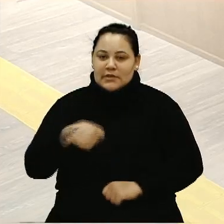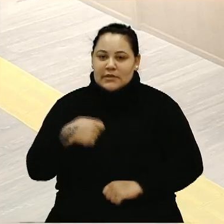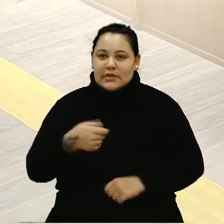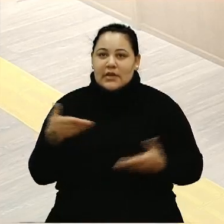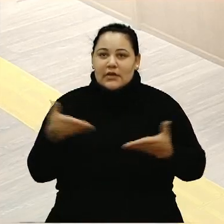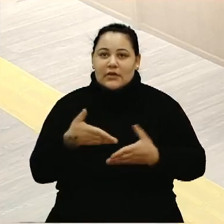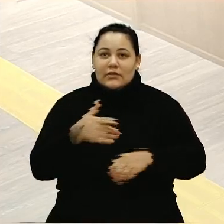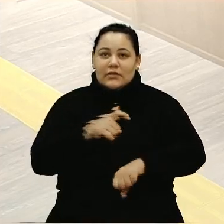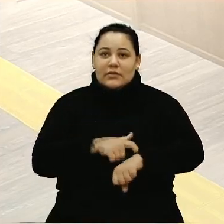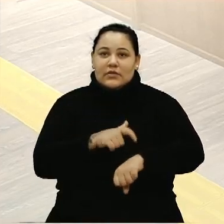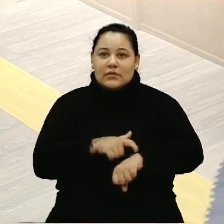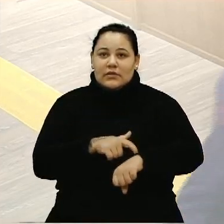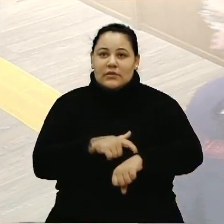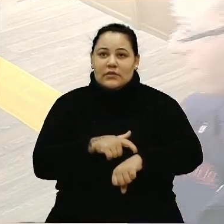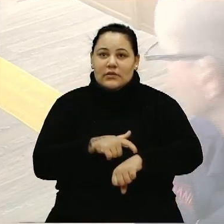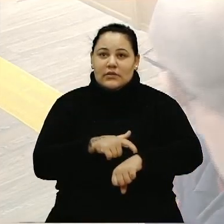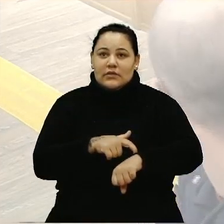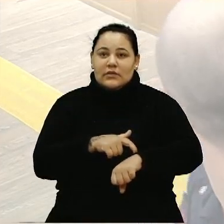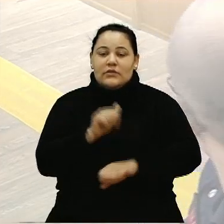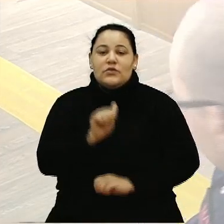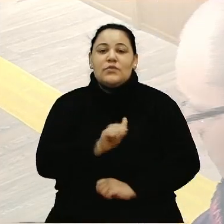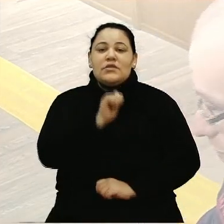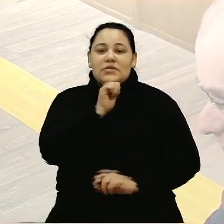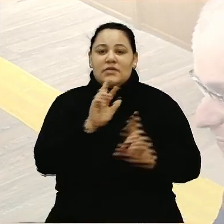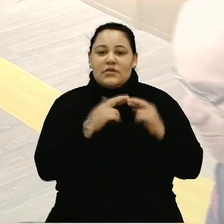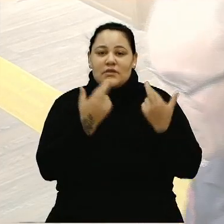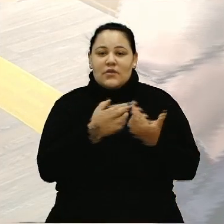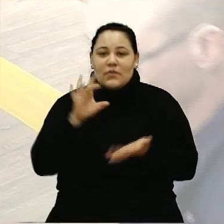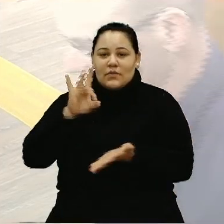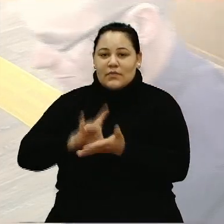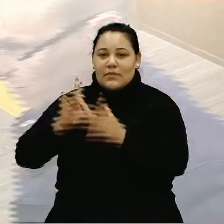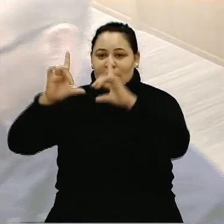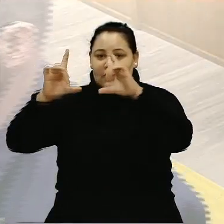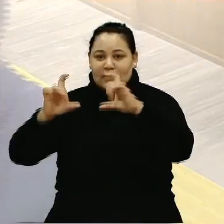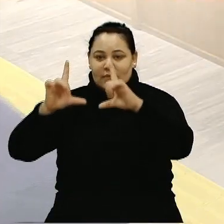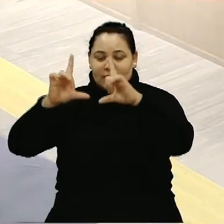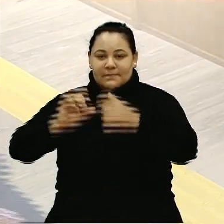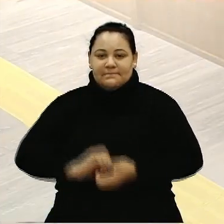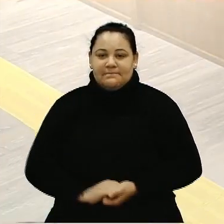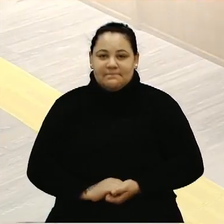momento, suspendemos a sessão para fazer um registro oficial.